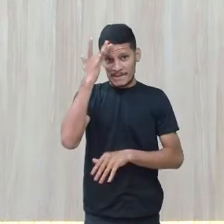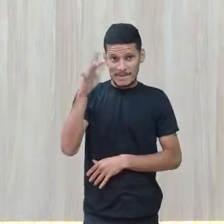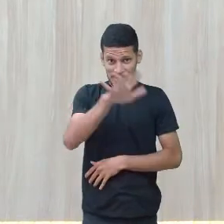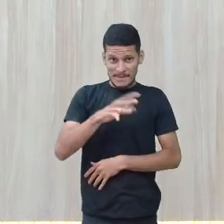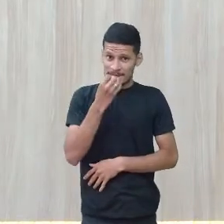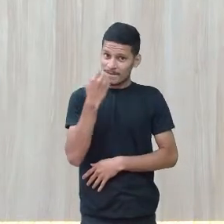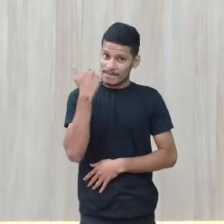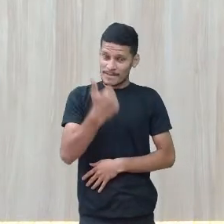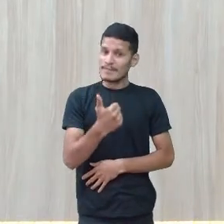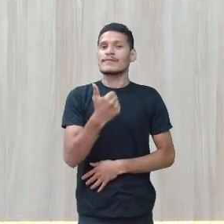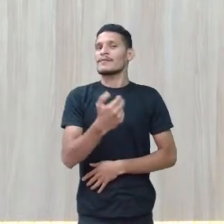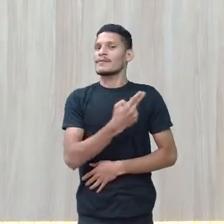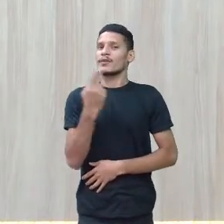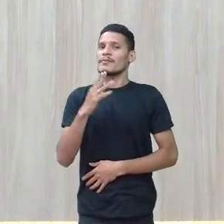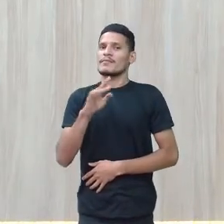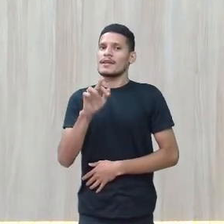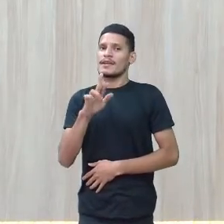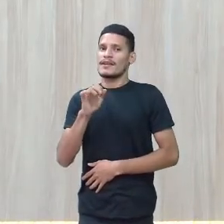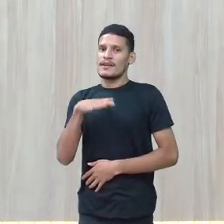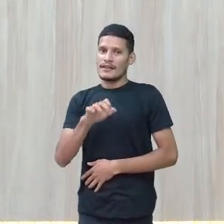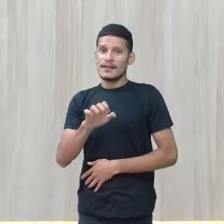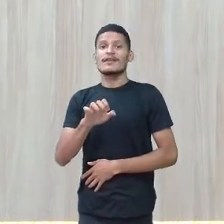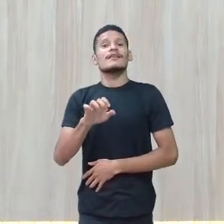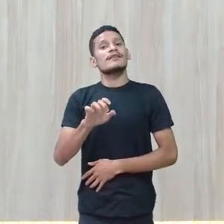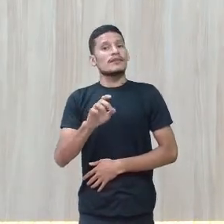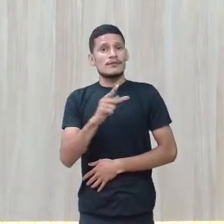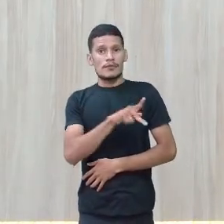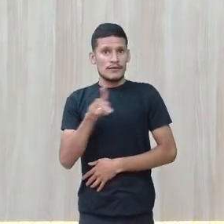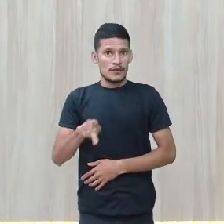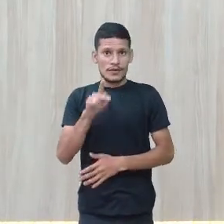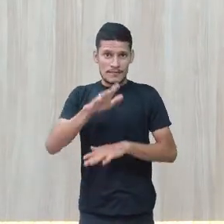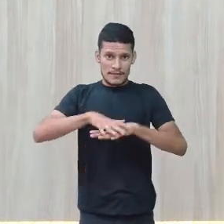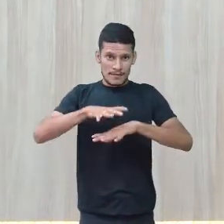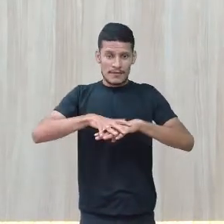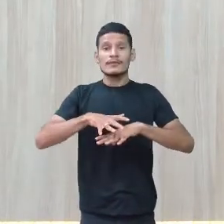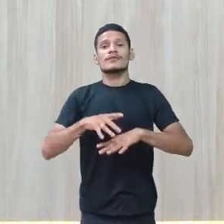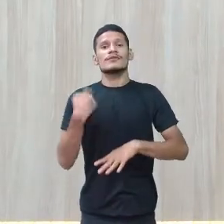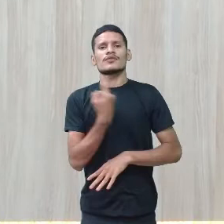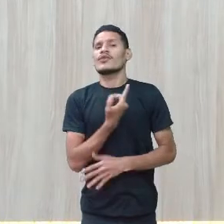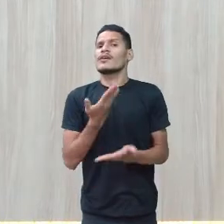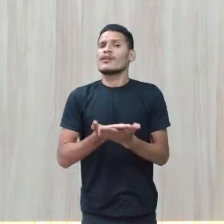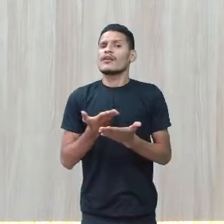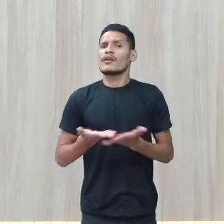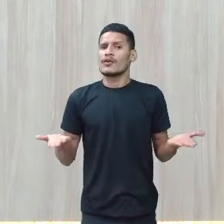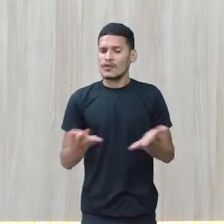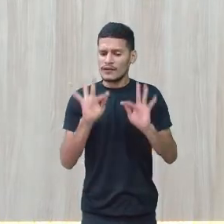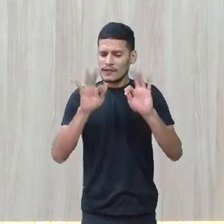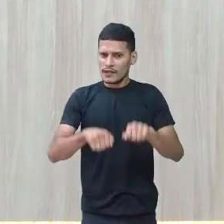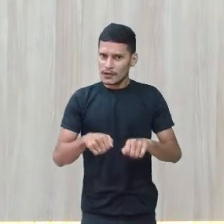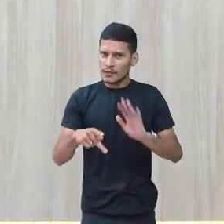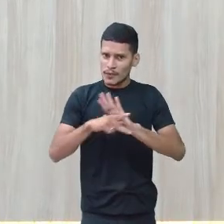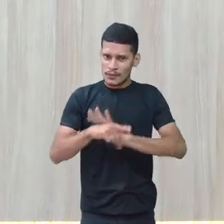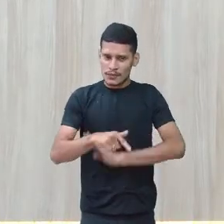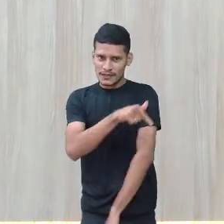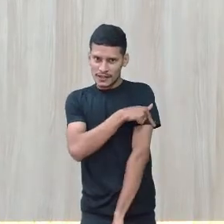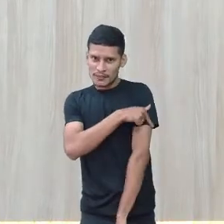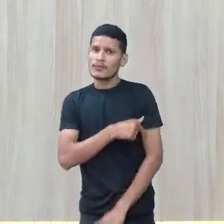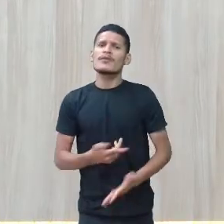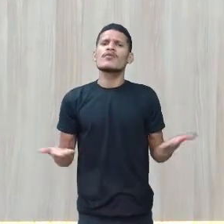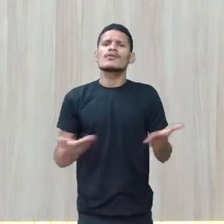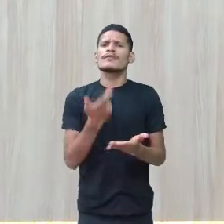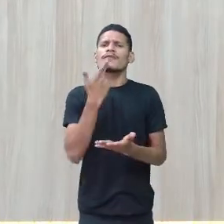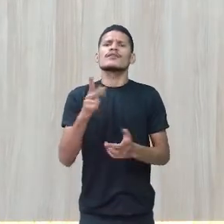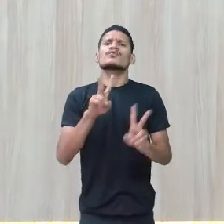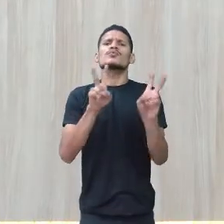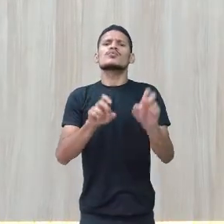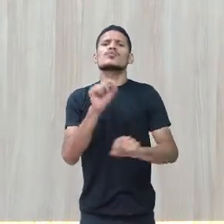pessoal, tudo bem? Eu me chamo Briane Mourão, sou professora de matemática. Nossa aula aqui no finalzinho para os 7º anos vai falar um